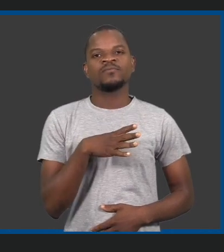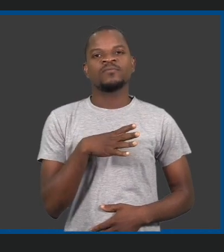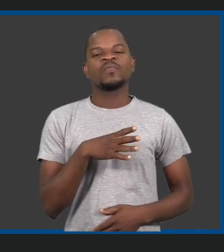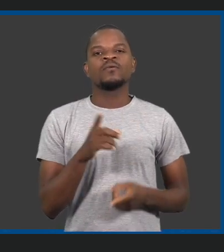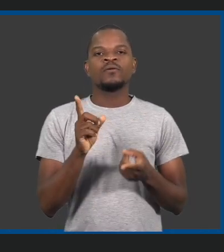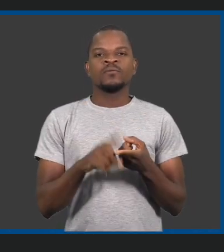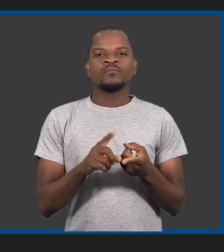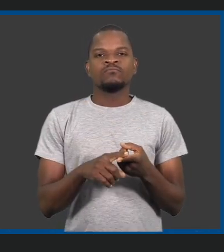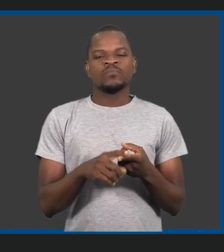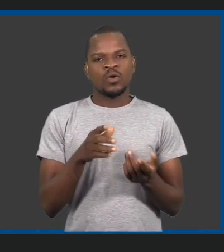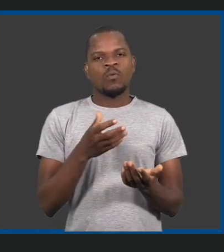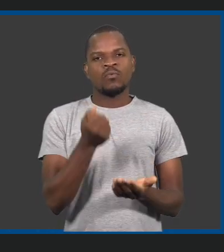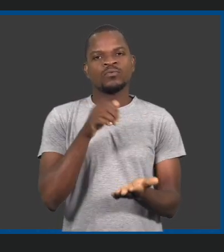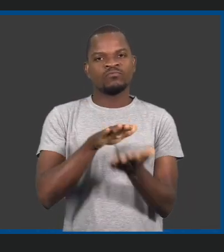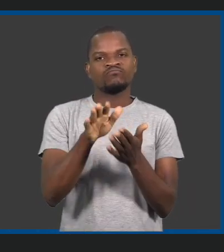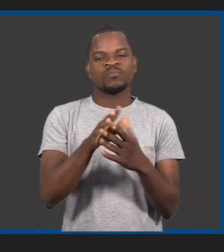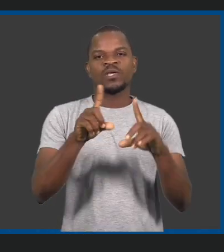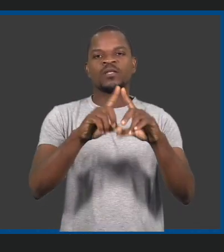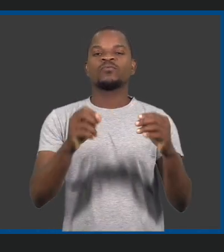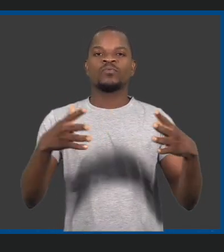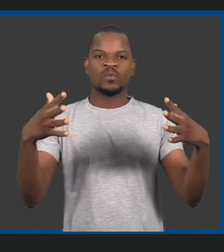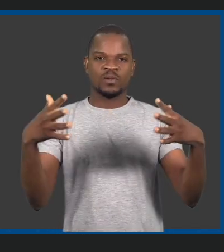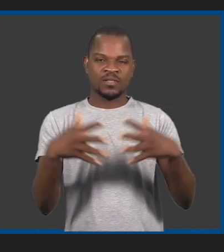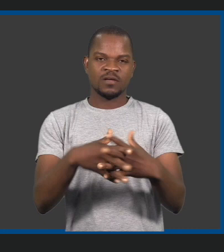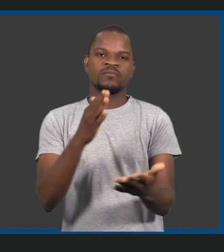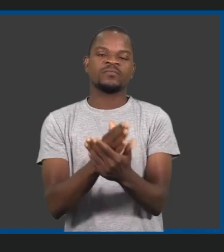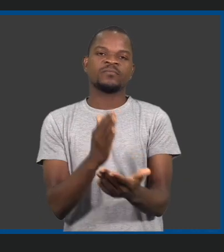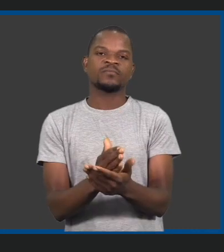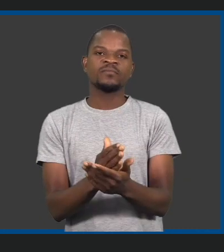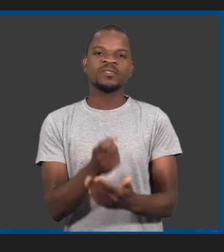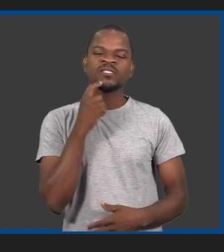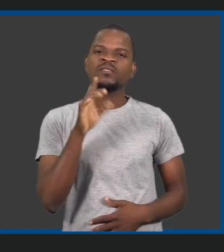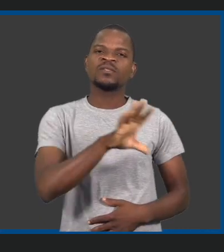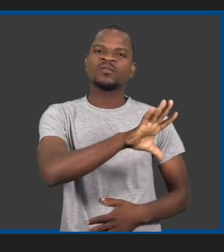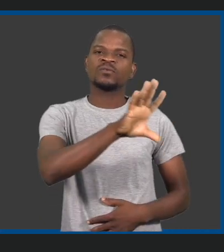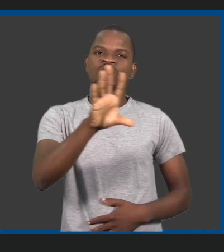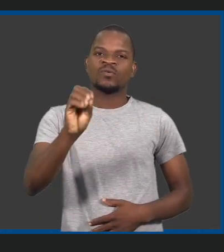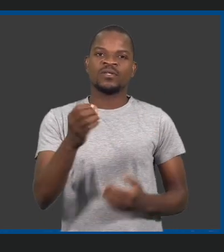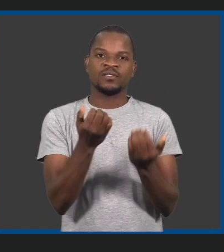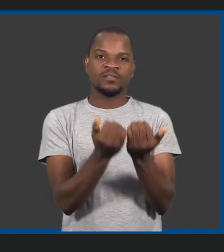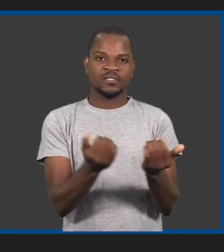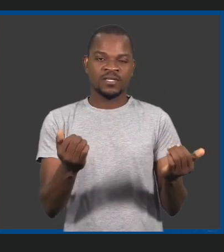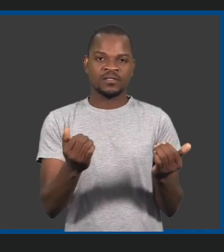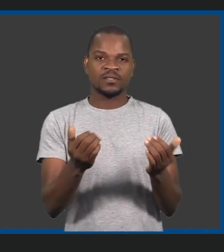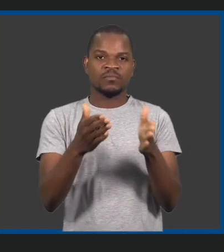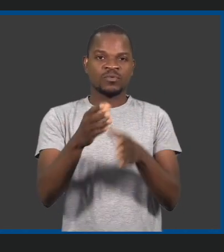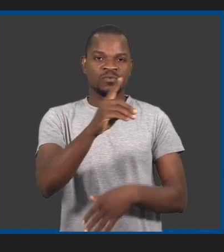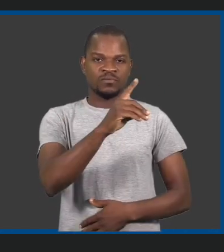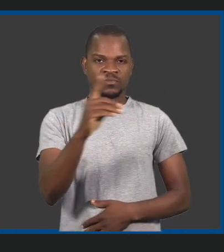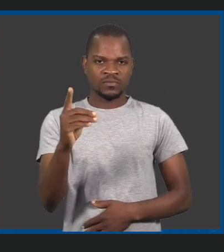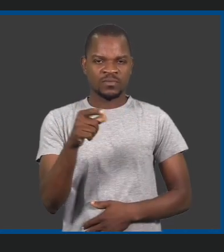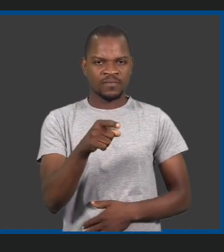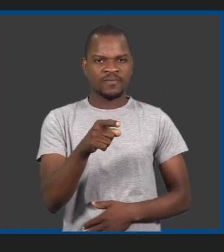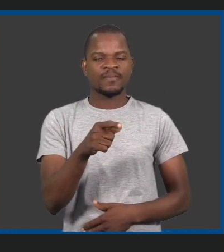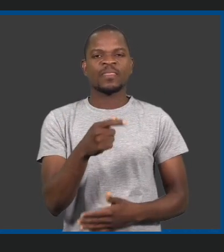criança que tem deficiência, a ideia é tentar no máximo pôr no